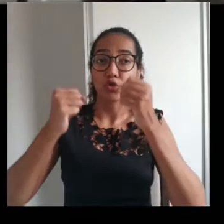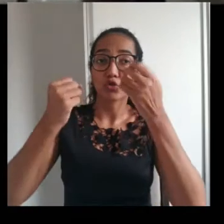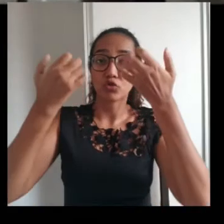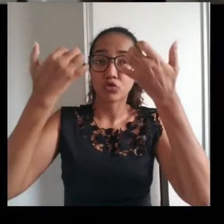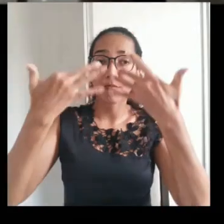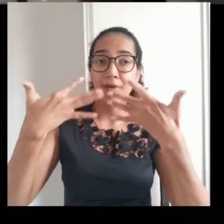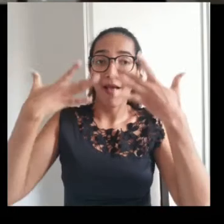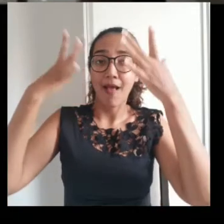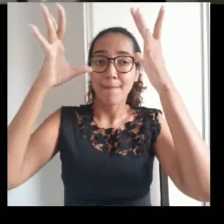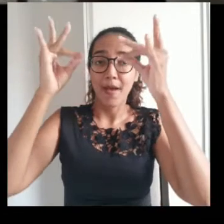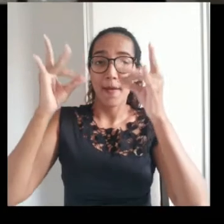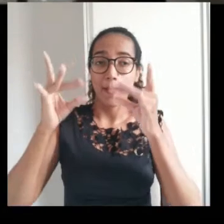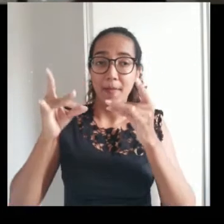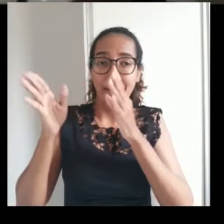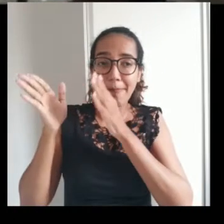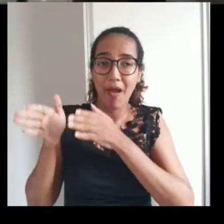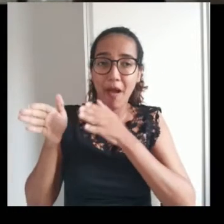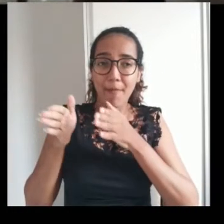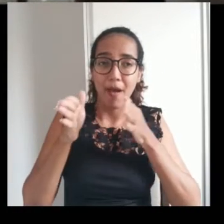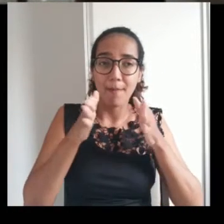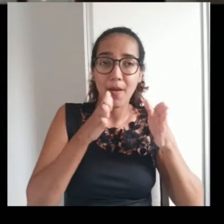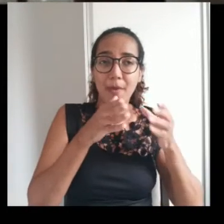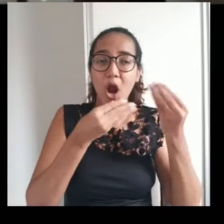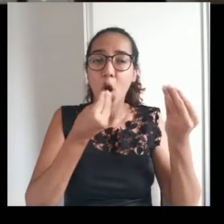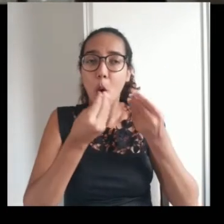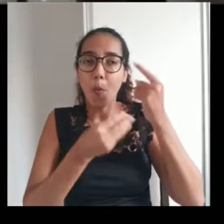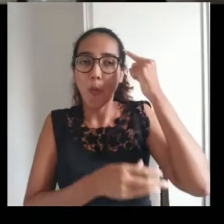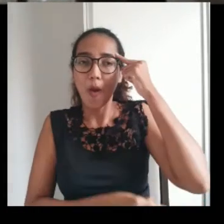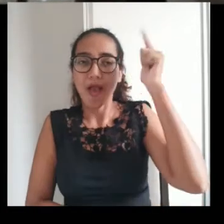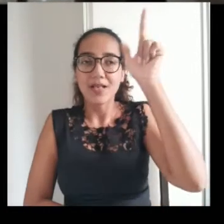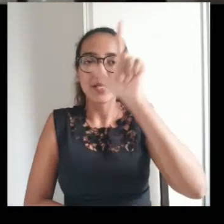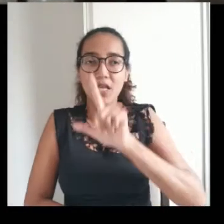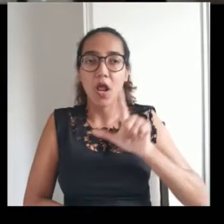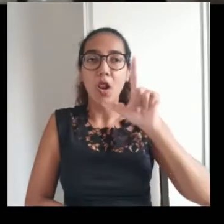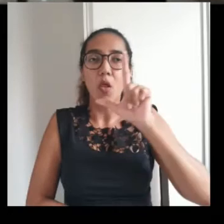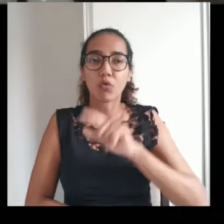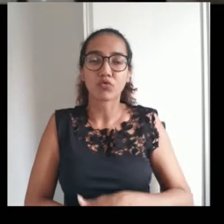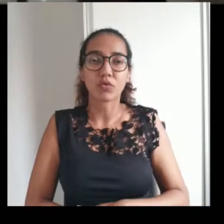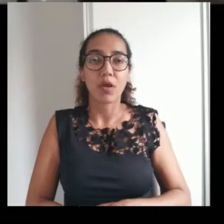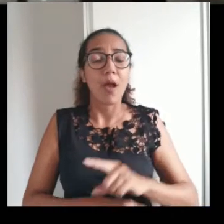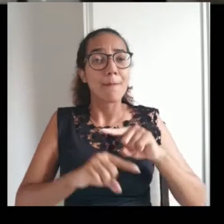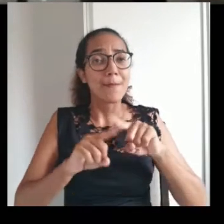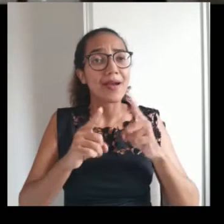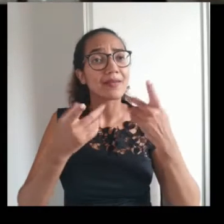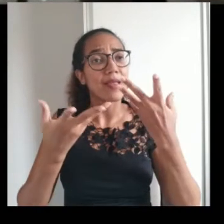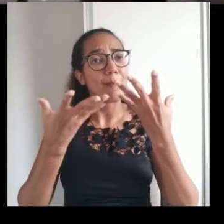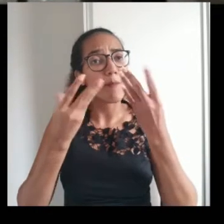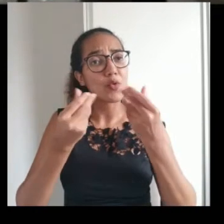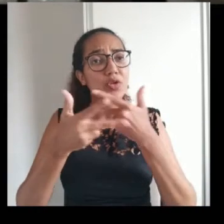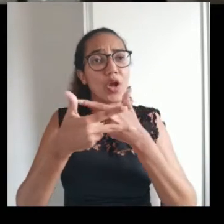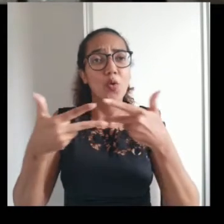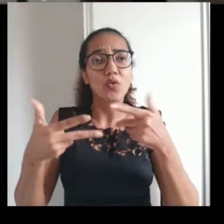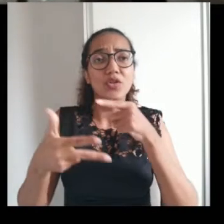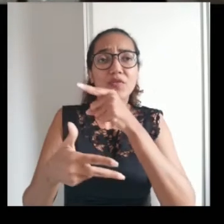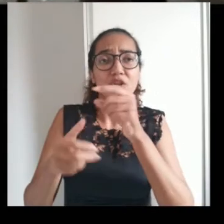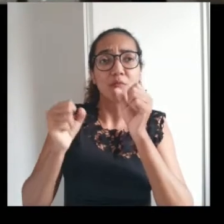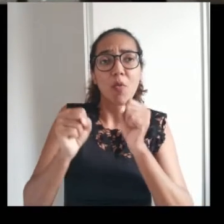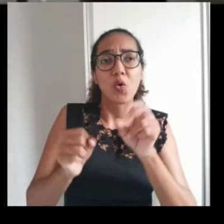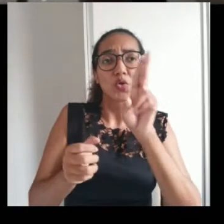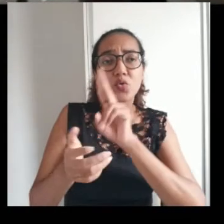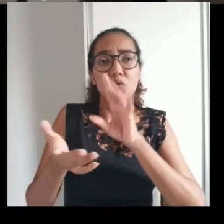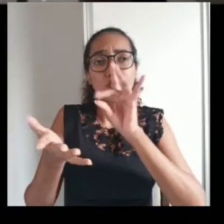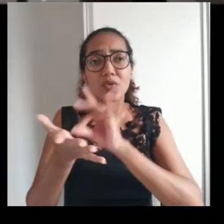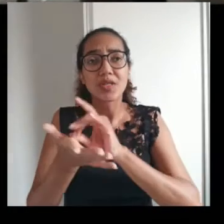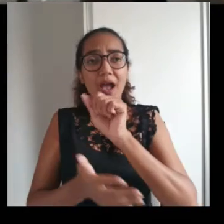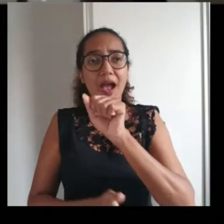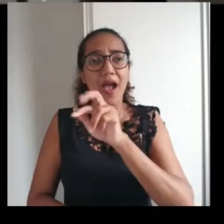aqui, mas tem muita coisa que a gente vai ver aqui que você vai poder implementar com a release também. Então, vai facilitar